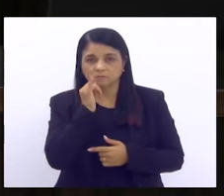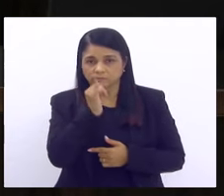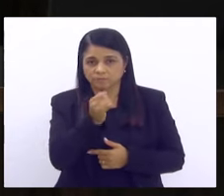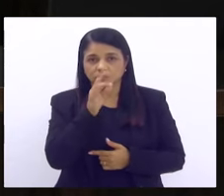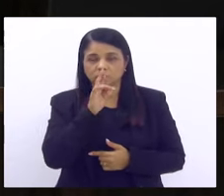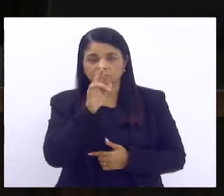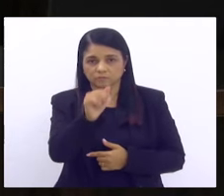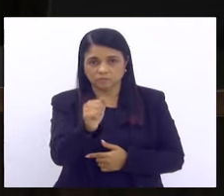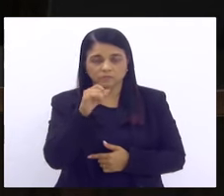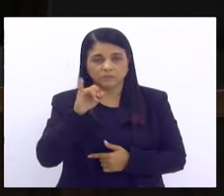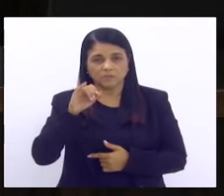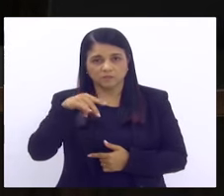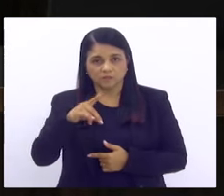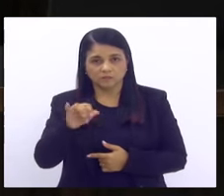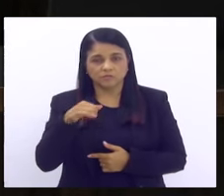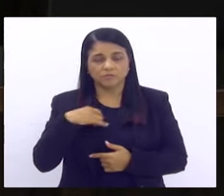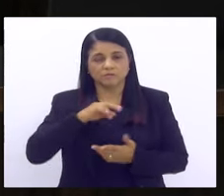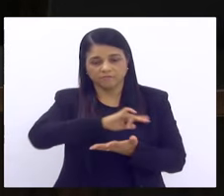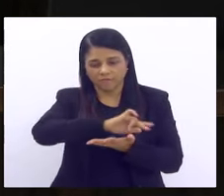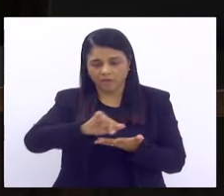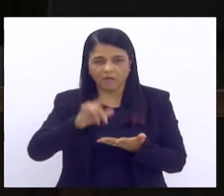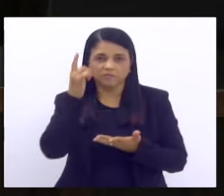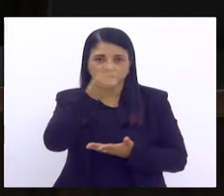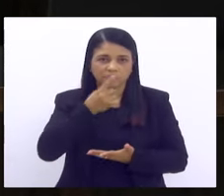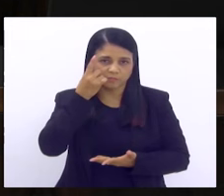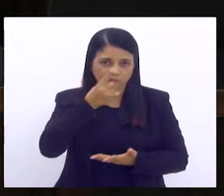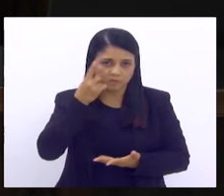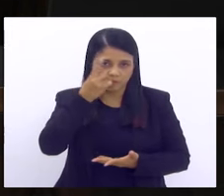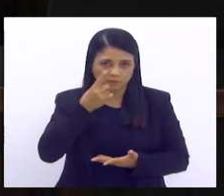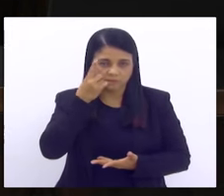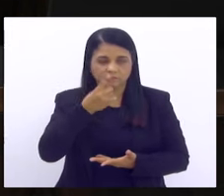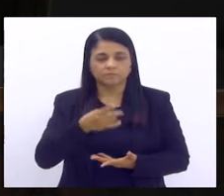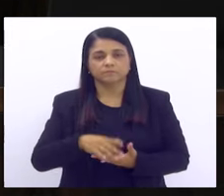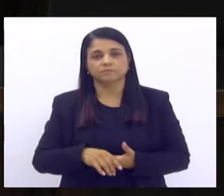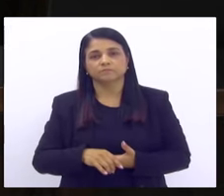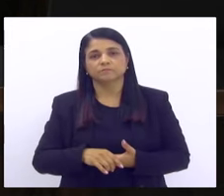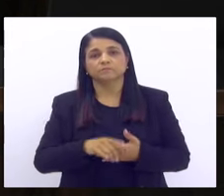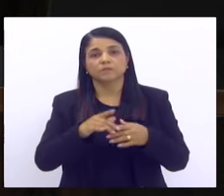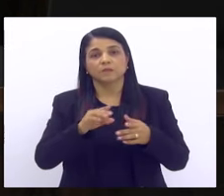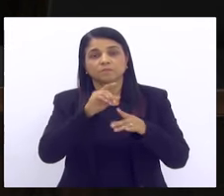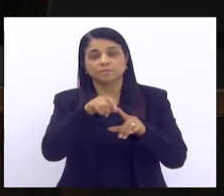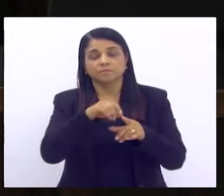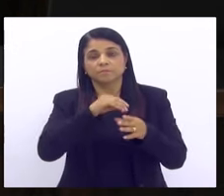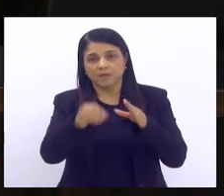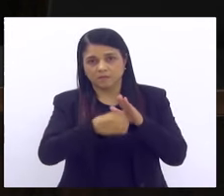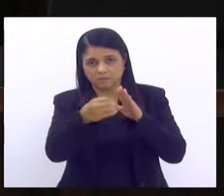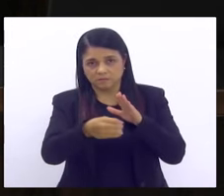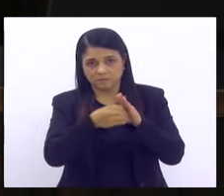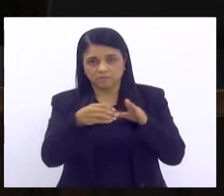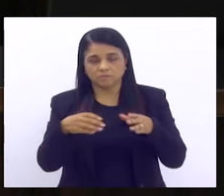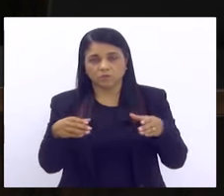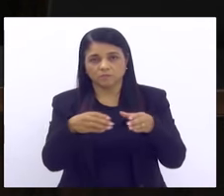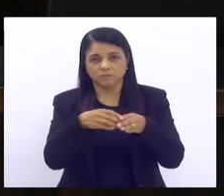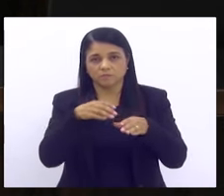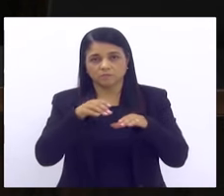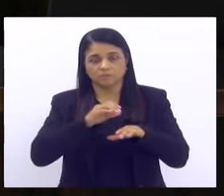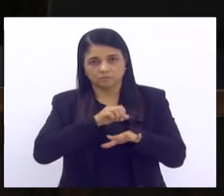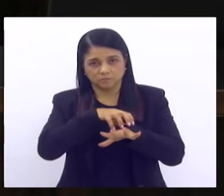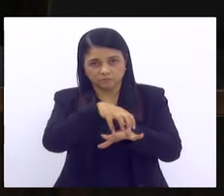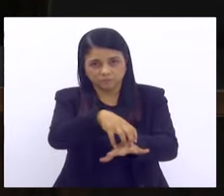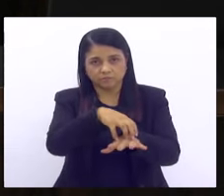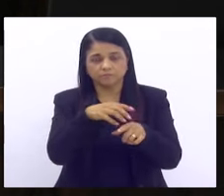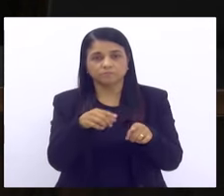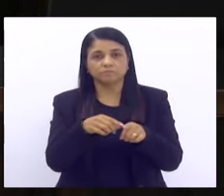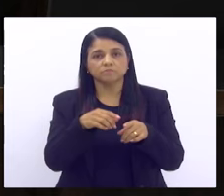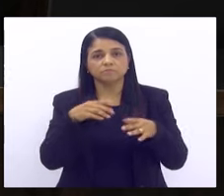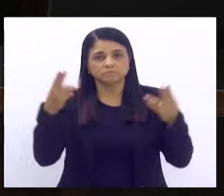Amorim, Índia Armelau, Carlos Macedo, Luiz Paulo, Carlos Macedo e Rodrigo Amorim. Pendentes de pareceres das comissões de transporte, lazer,